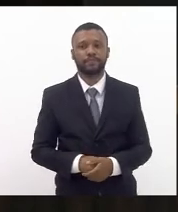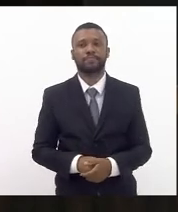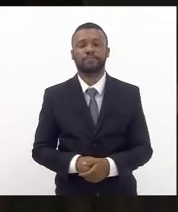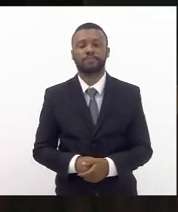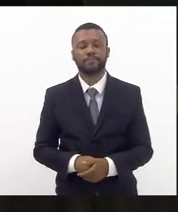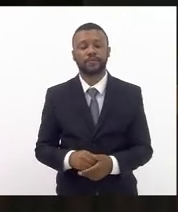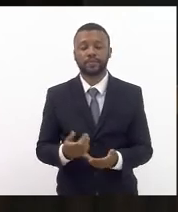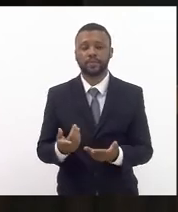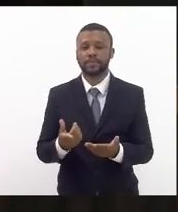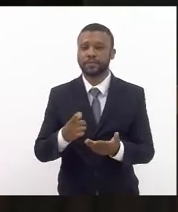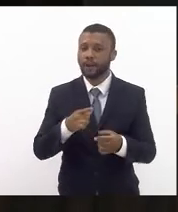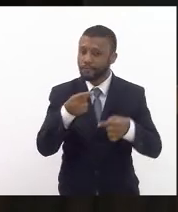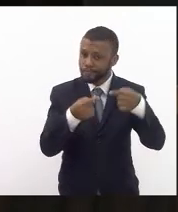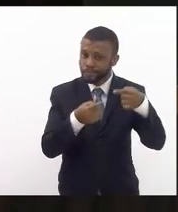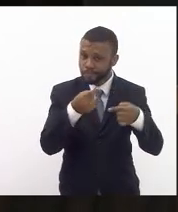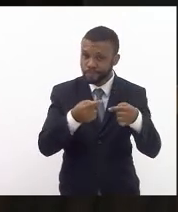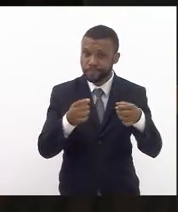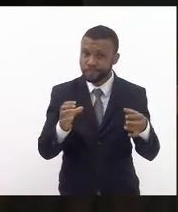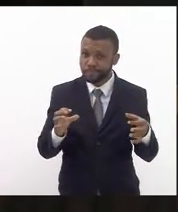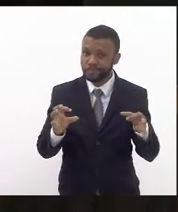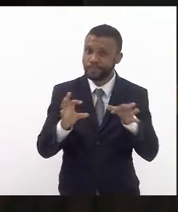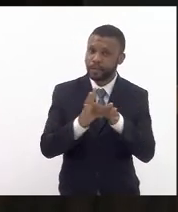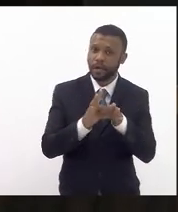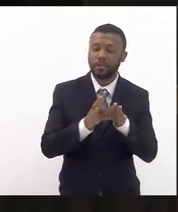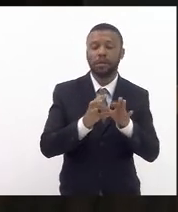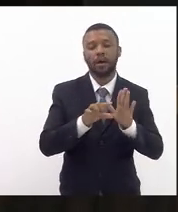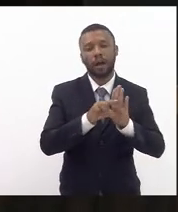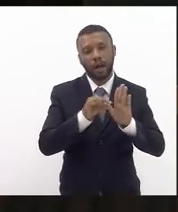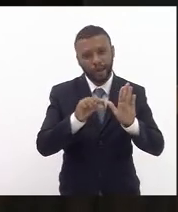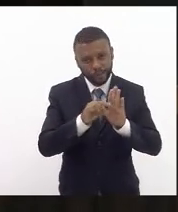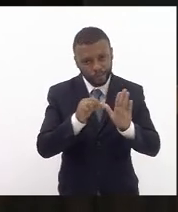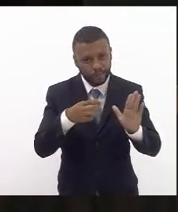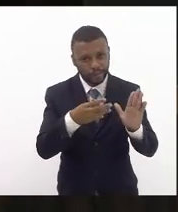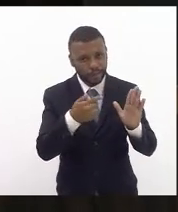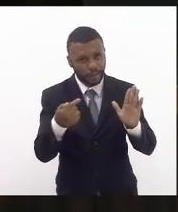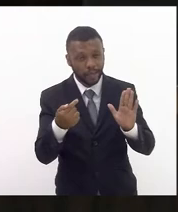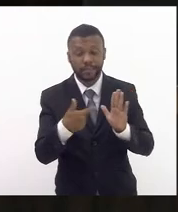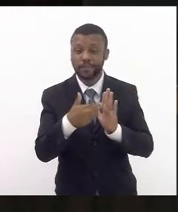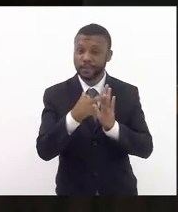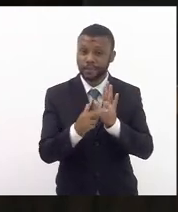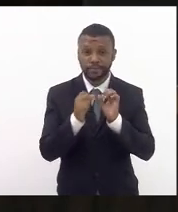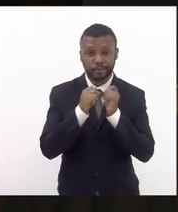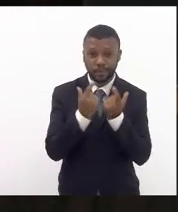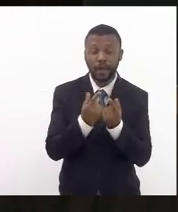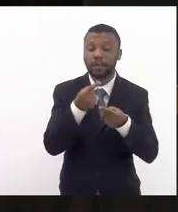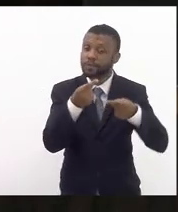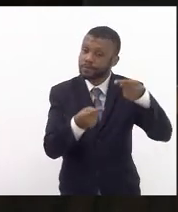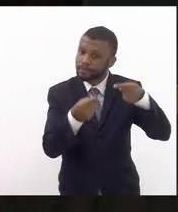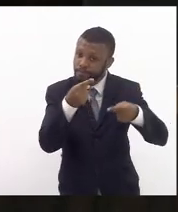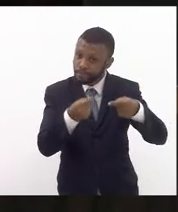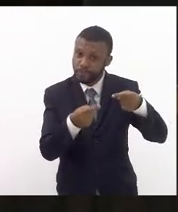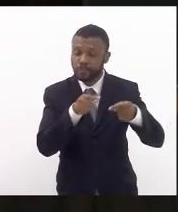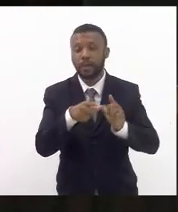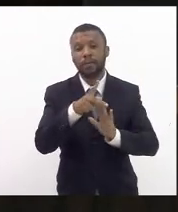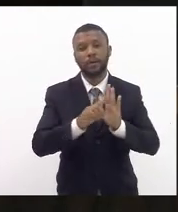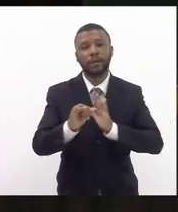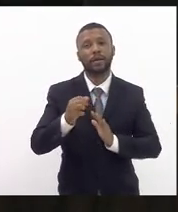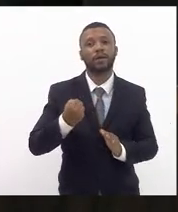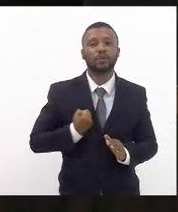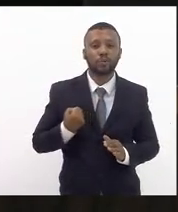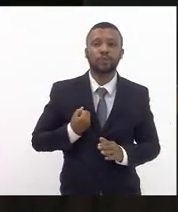Incluindo a ordem do dia, de acordo com o inciso 1º do artigo 47 do Regimento Interno, em tramitação ordinária em primeira discussão, projeto de lei